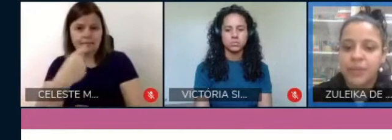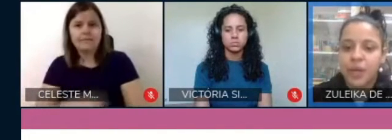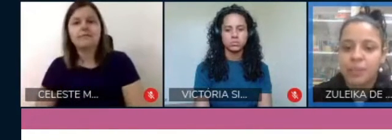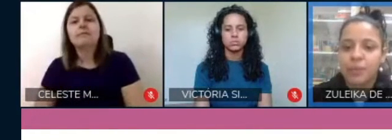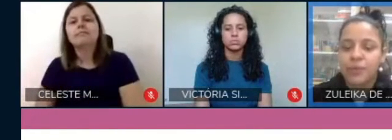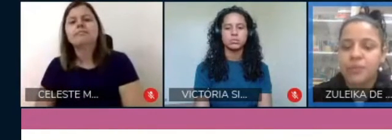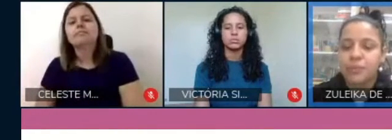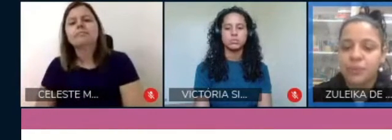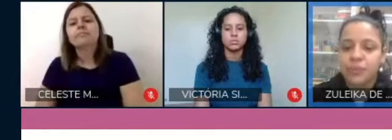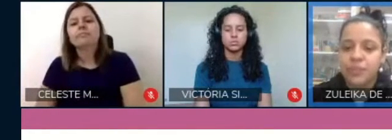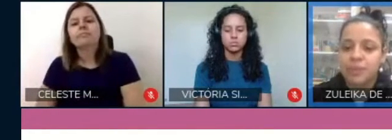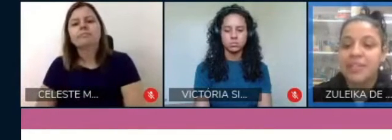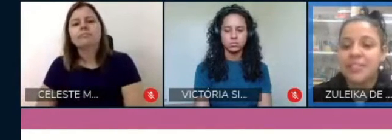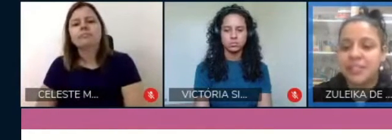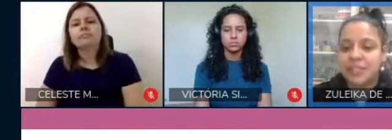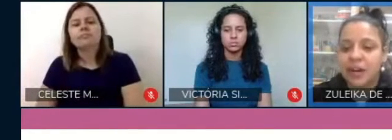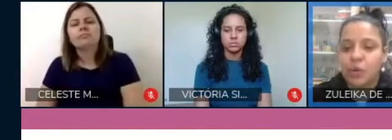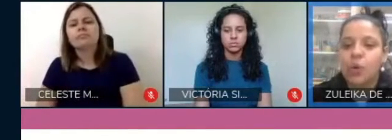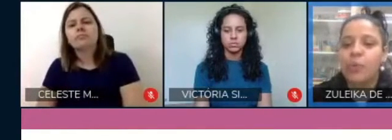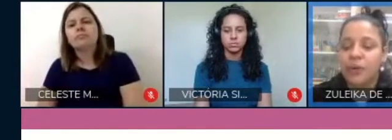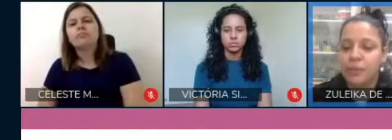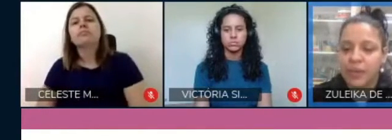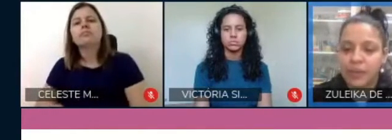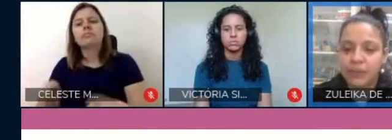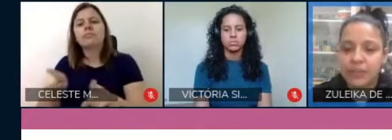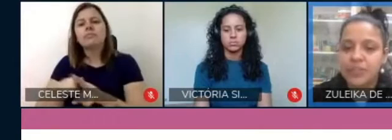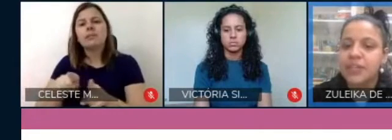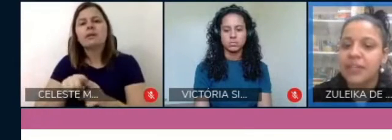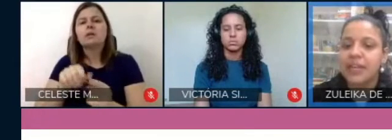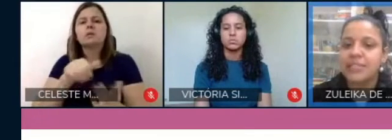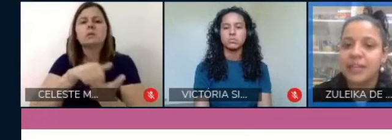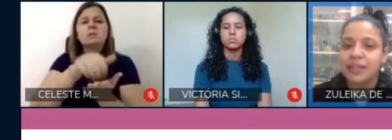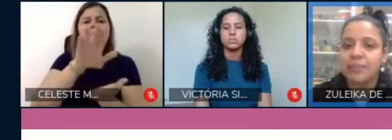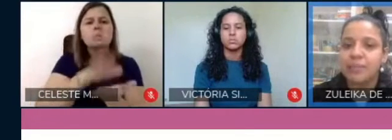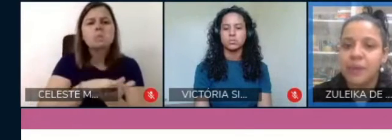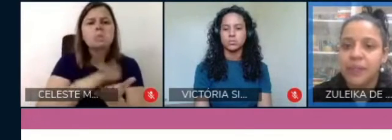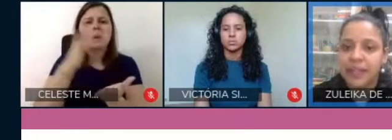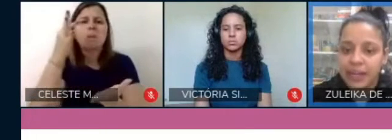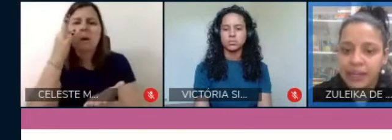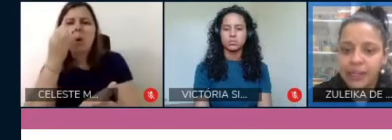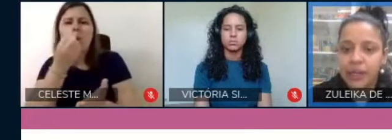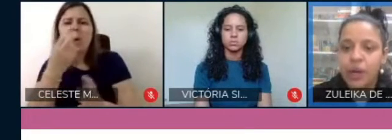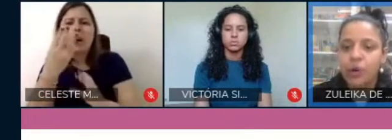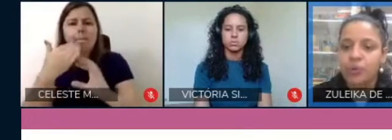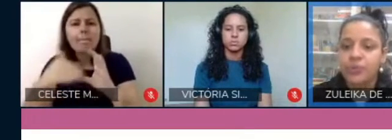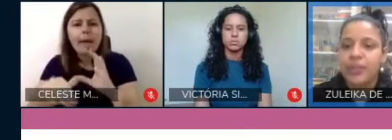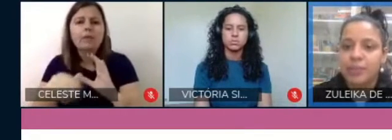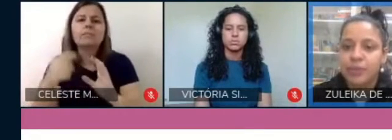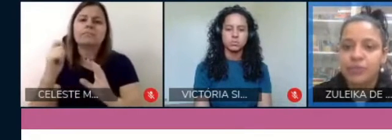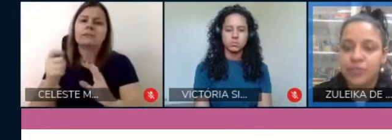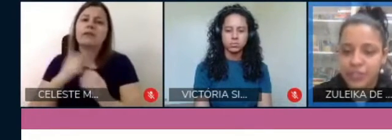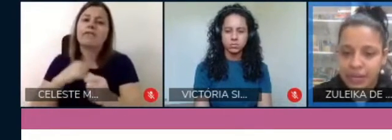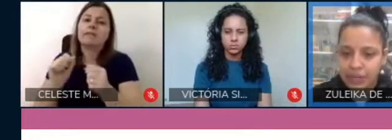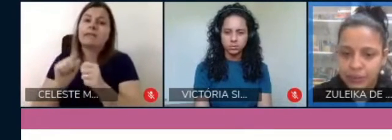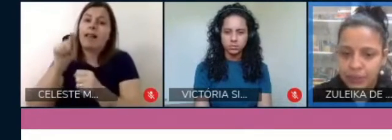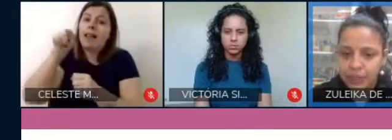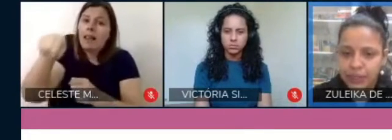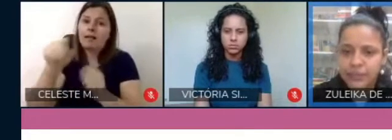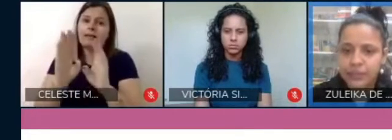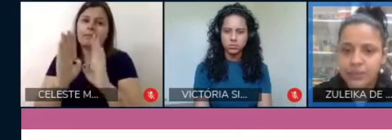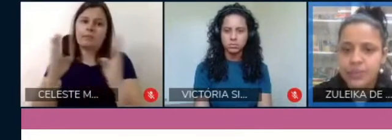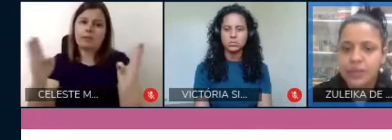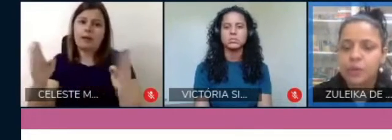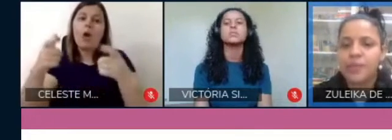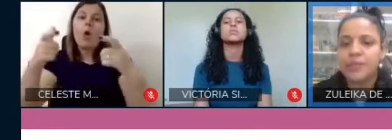de débitos de multas presencial ou por e-mail deve ser realizada na biblioteca onde o débito foi